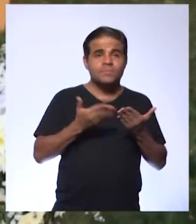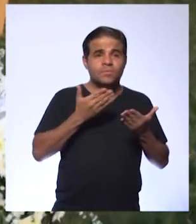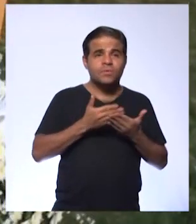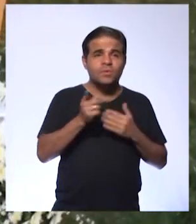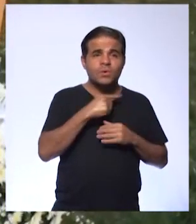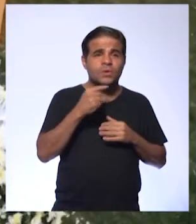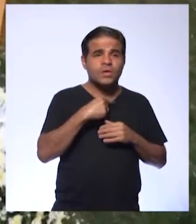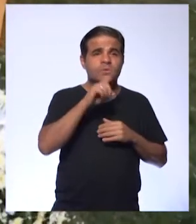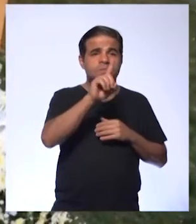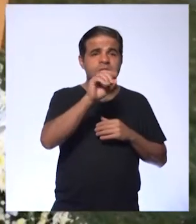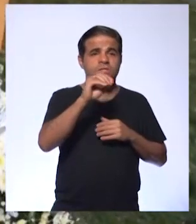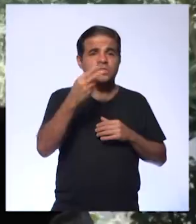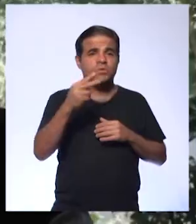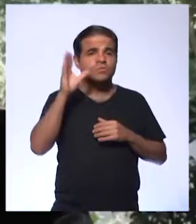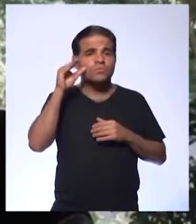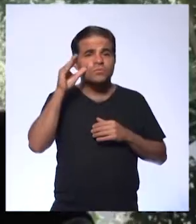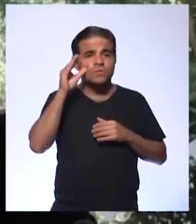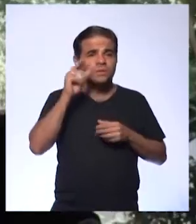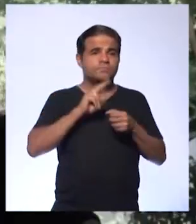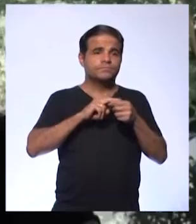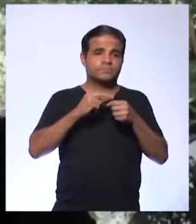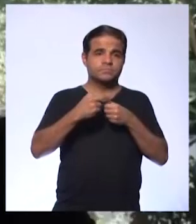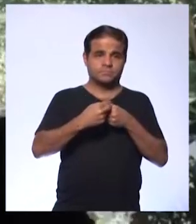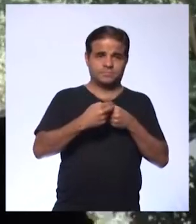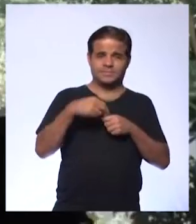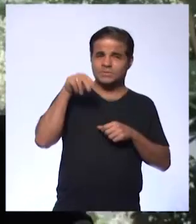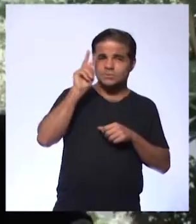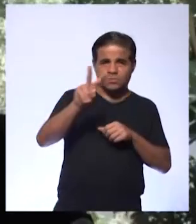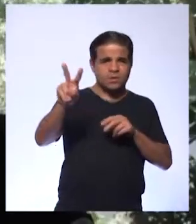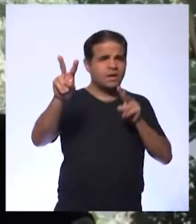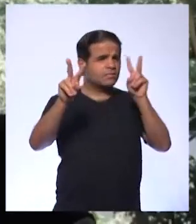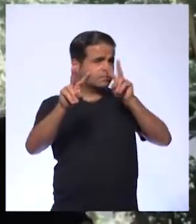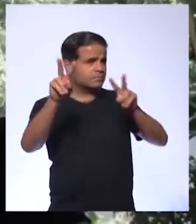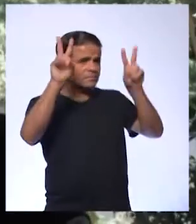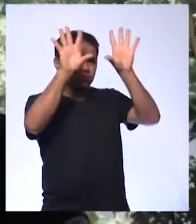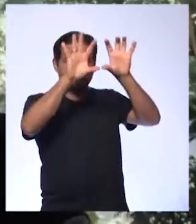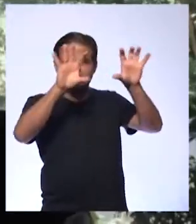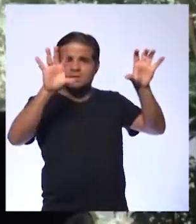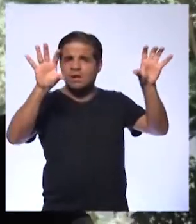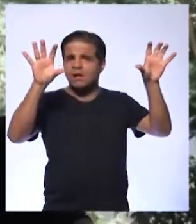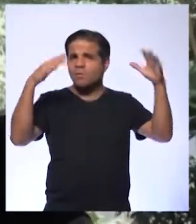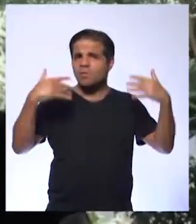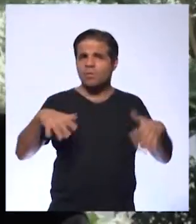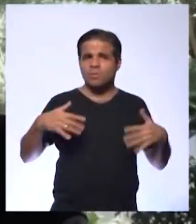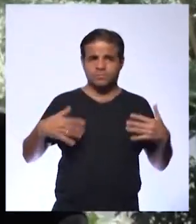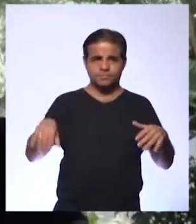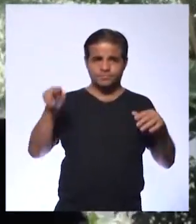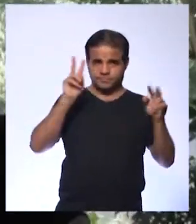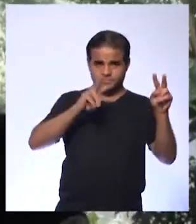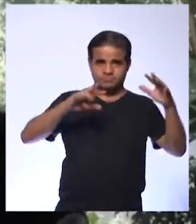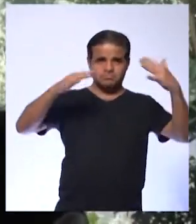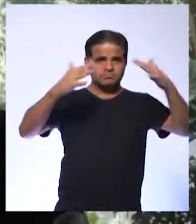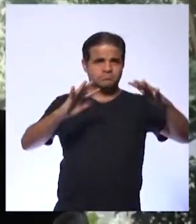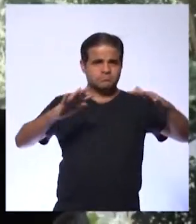da ONU. A gente olhava para a linha do horizonte no céu e a gente via a linha do horizonte